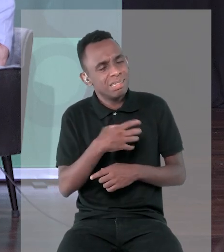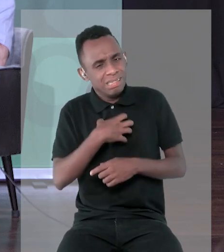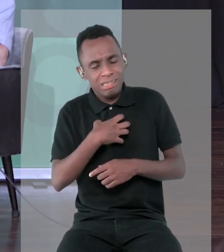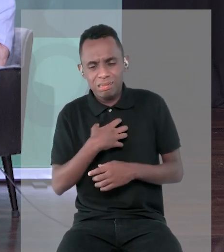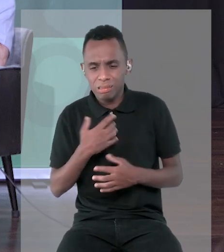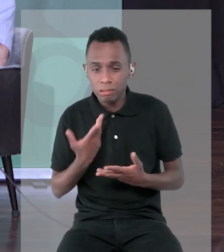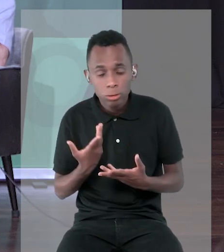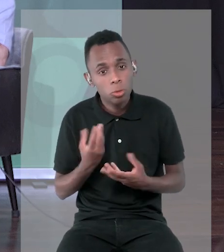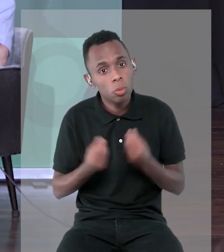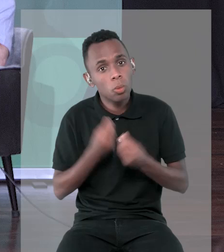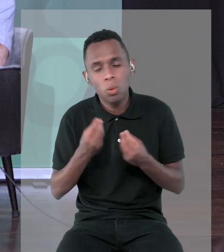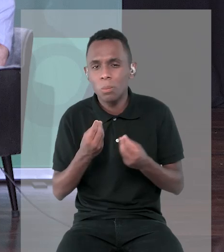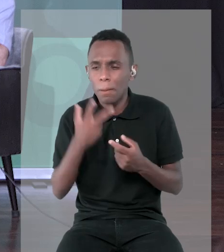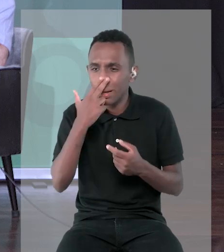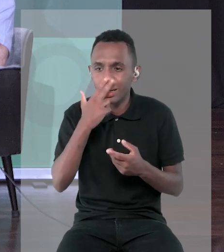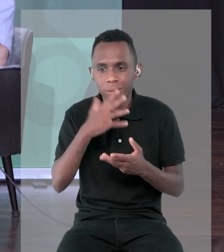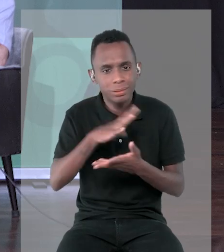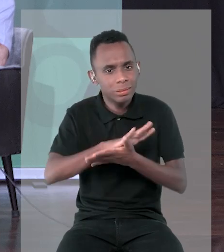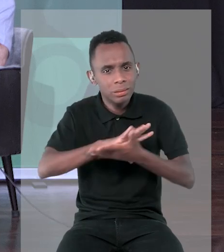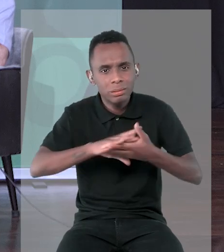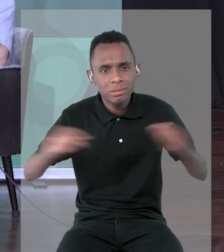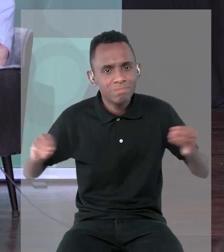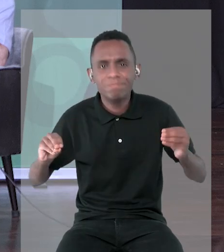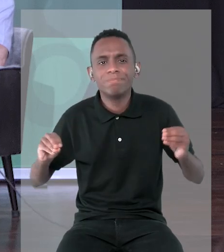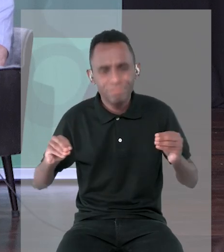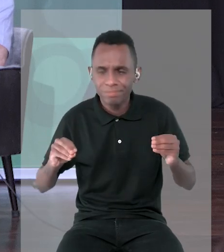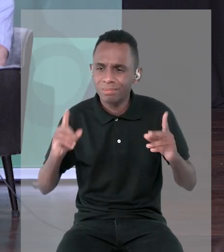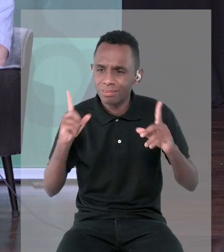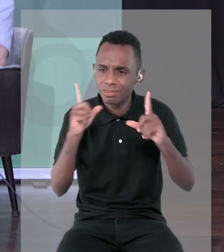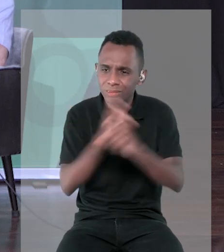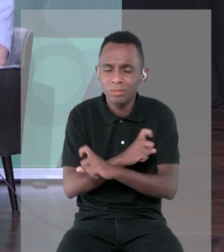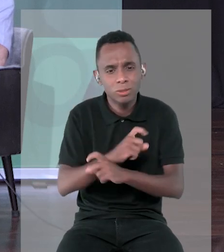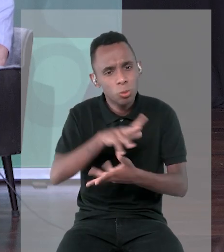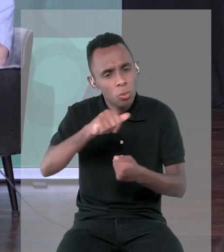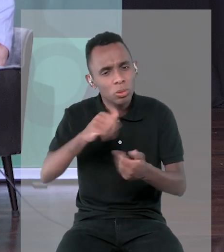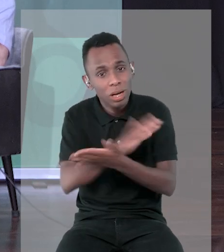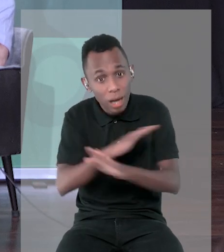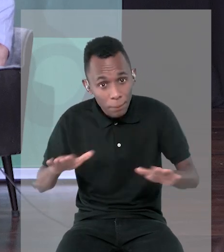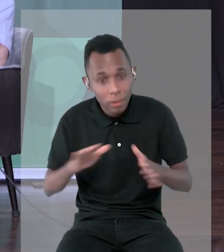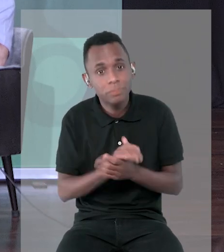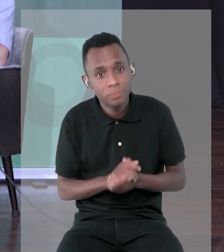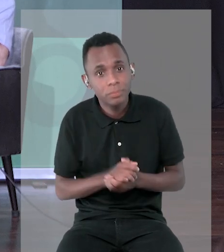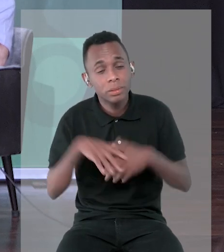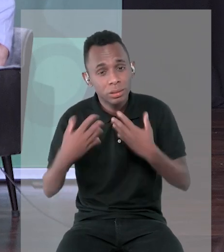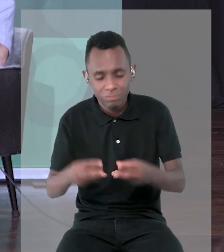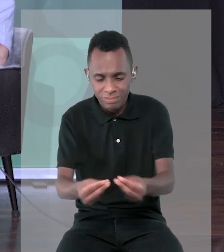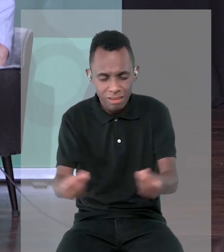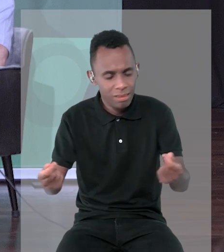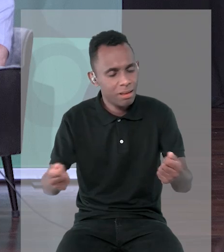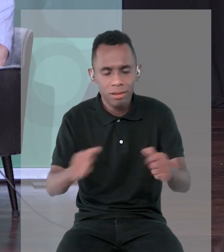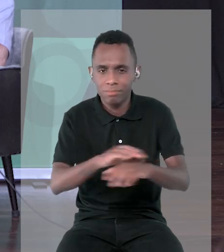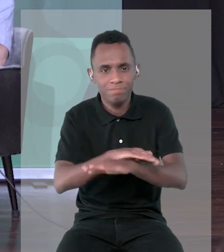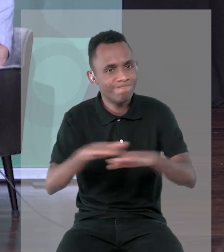realização, porque era um mundo que estava acabando. Era essa a realização naquele momento. Então aquela terra estava morta